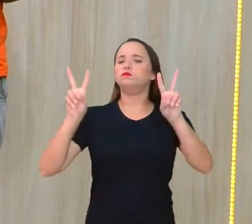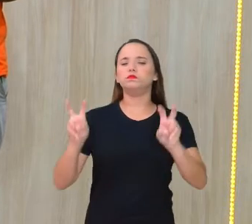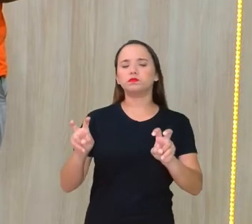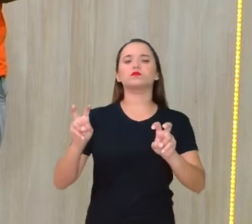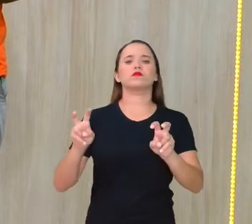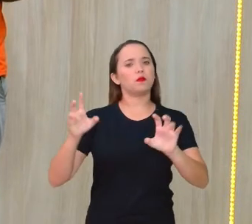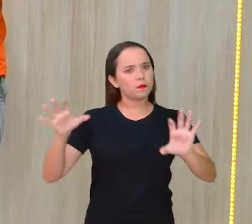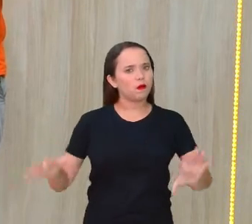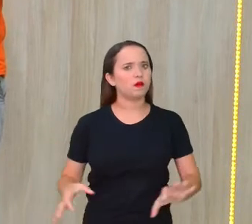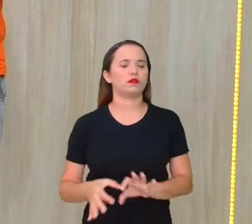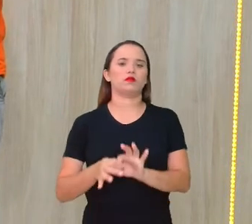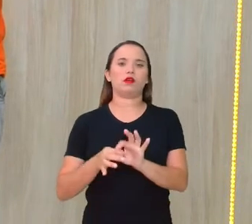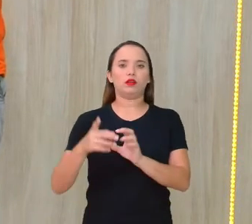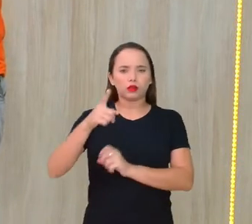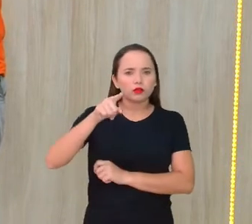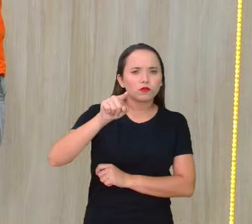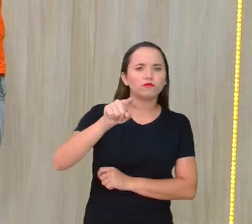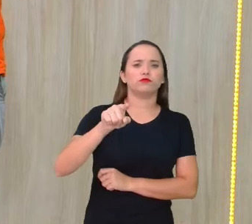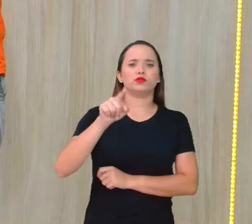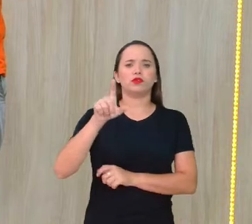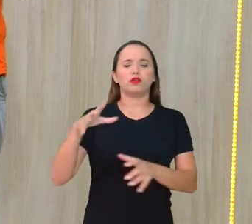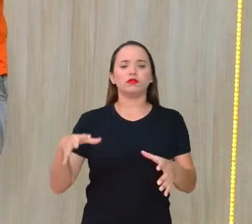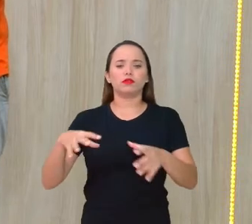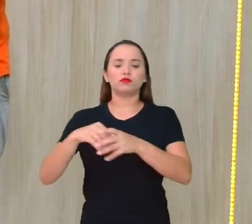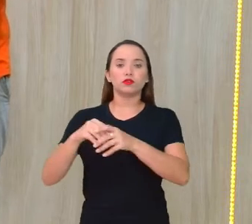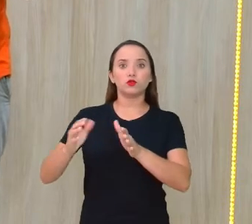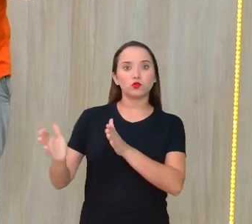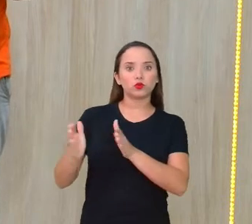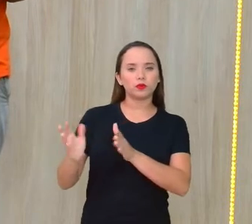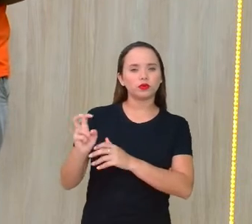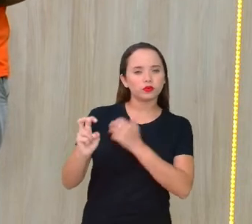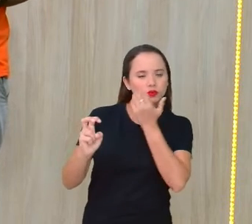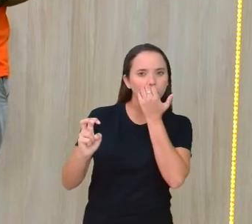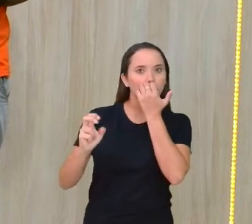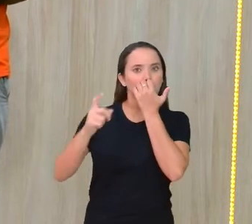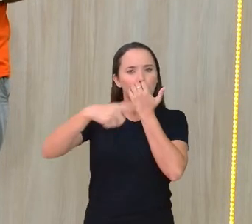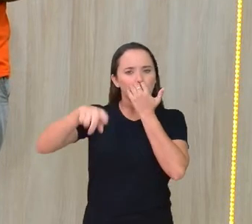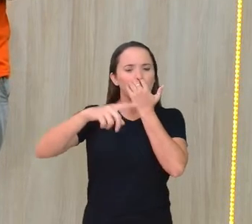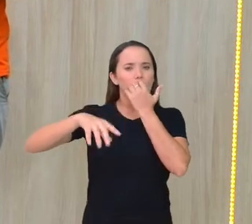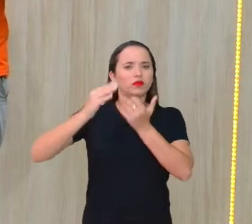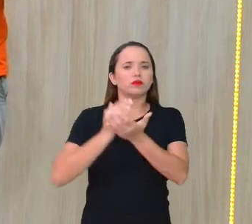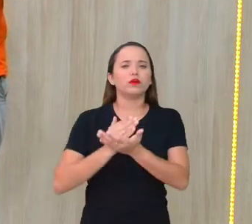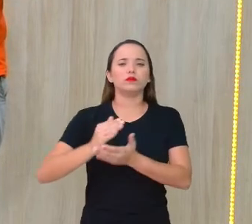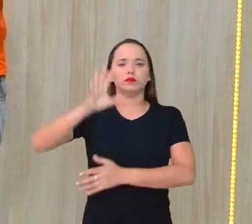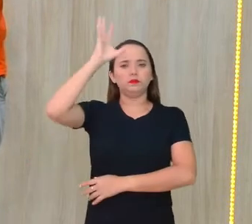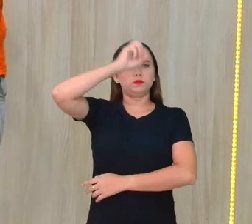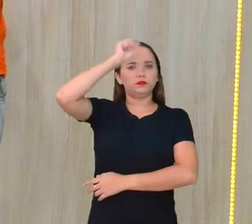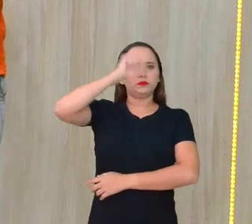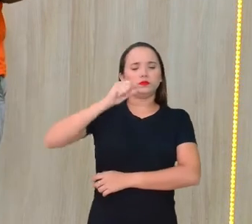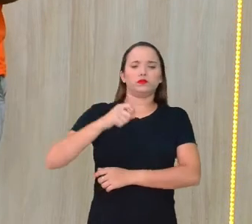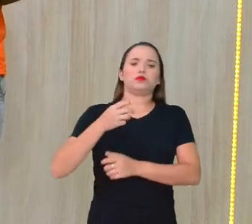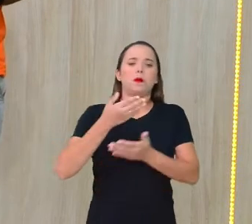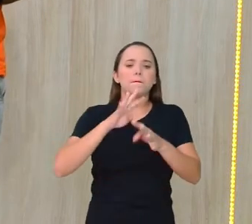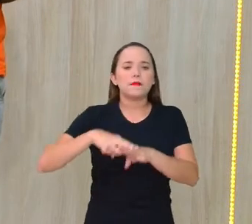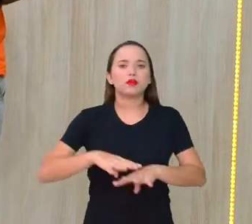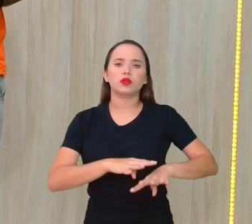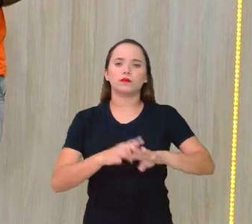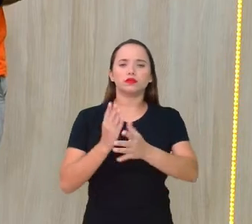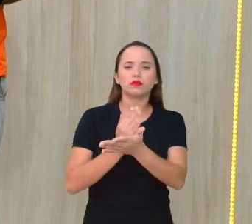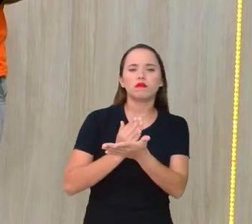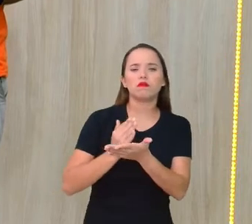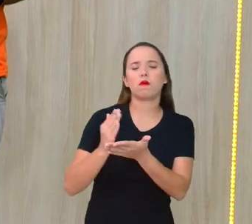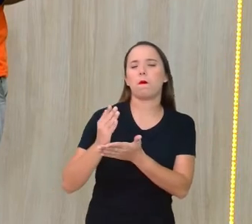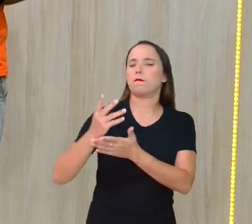muito relacionado com você aí que está do módulo 5, vai começar a ver com a matemática que a gente costuma ver mais no ensino